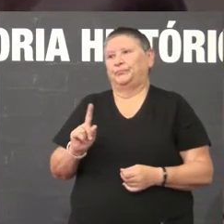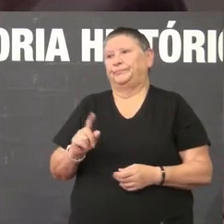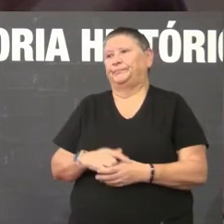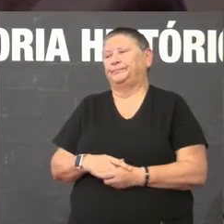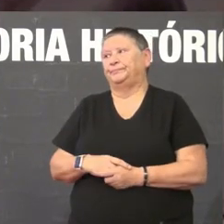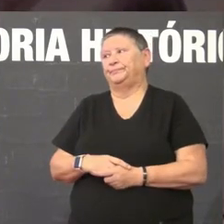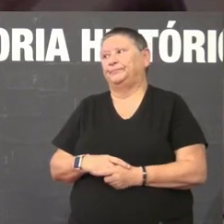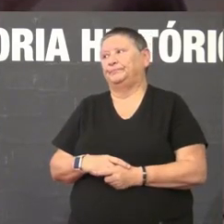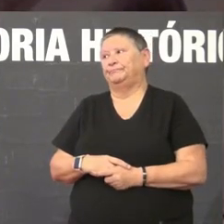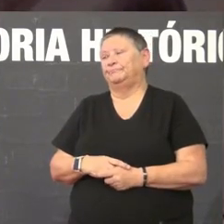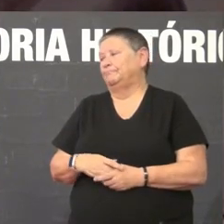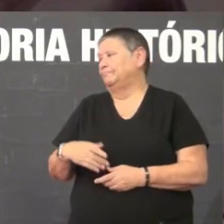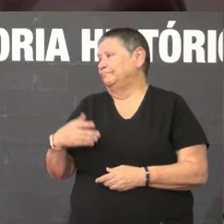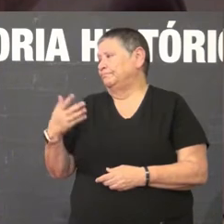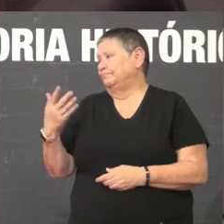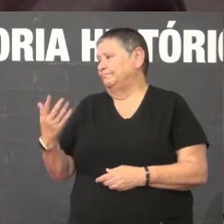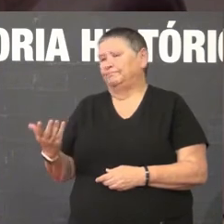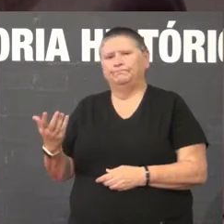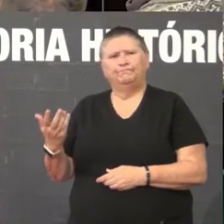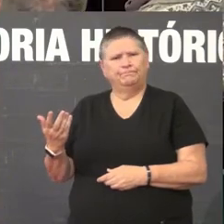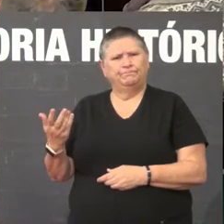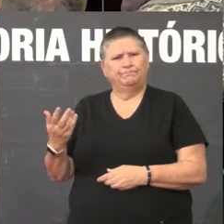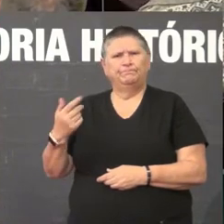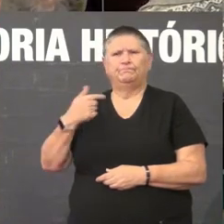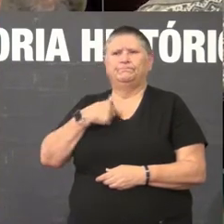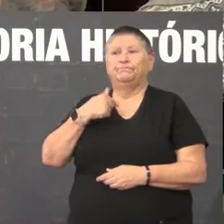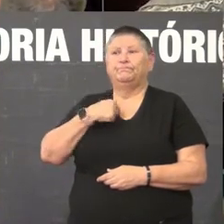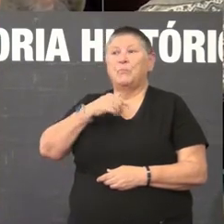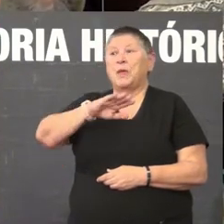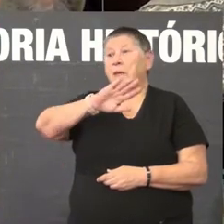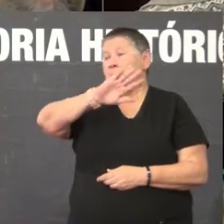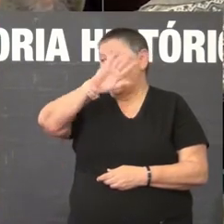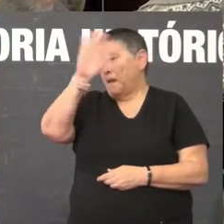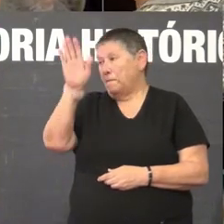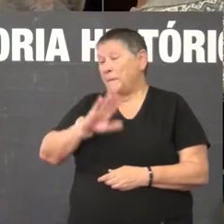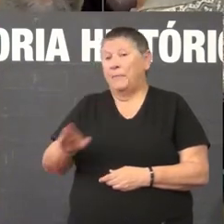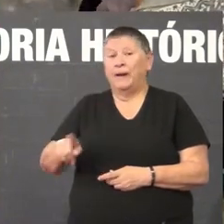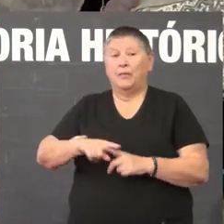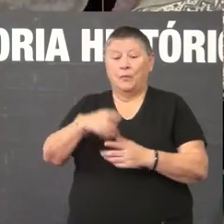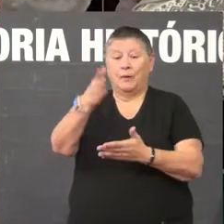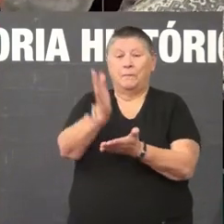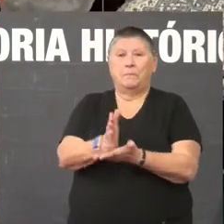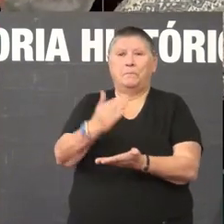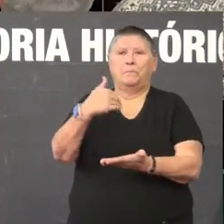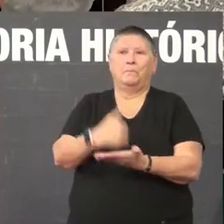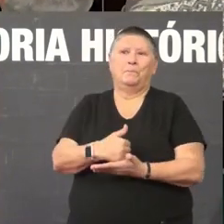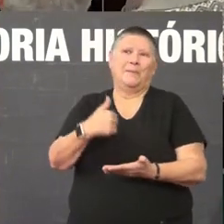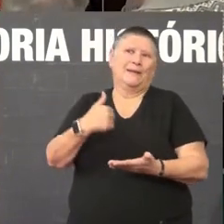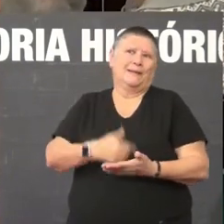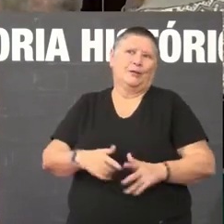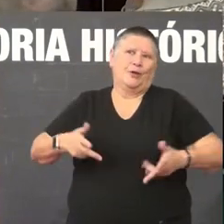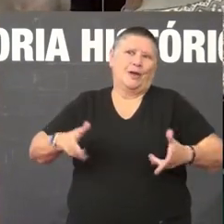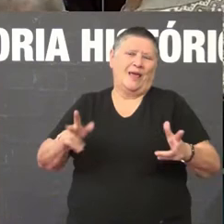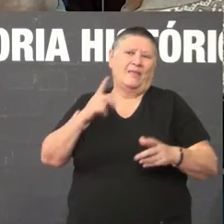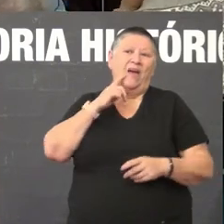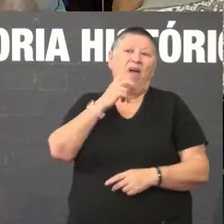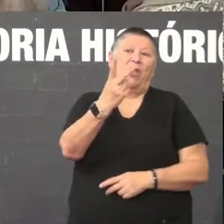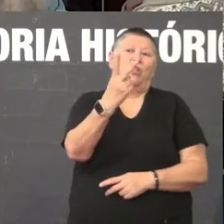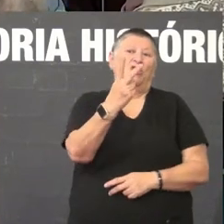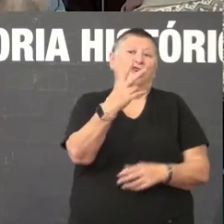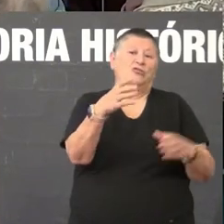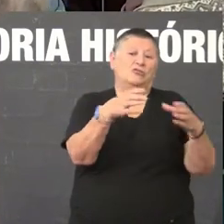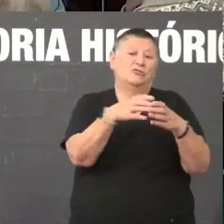E que veredicto establezo eu? Bueno, pues a mí me parece que é unha partitocracia. O sea, hai dous partidos, hai máis, ¿no?